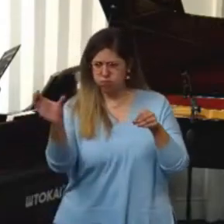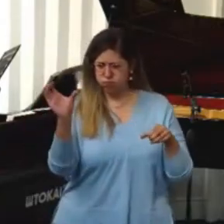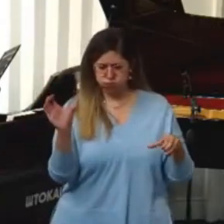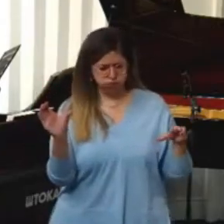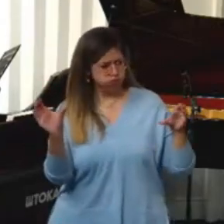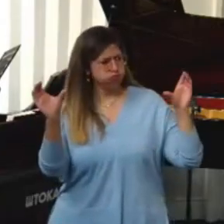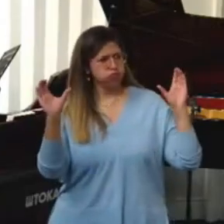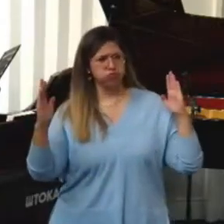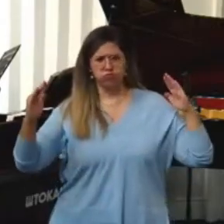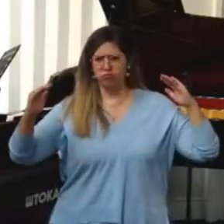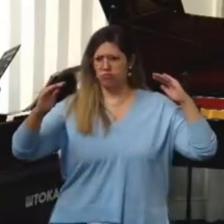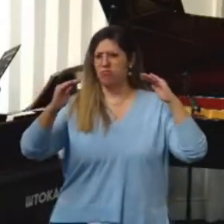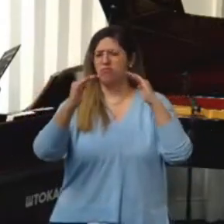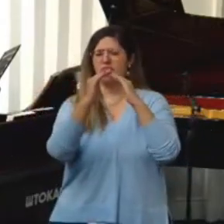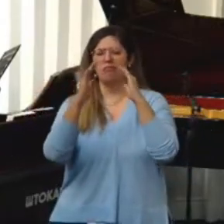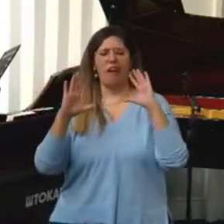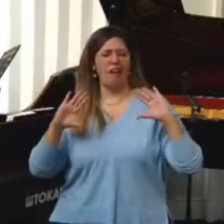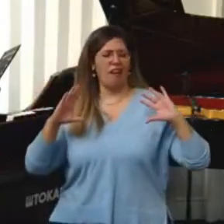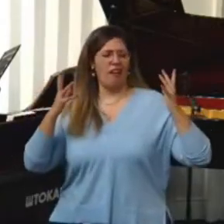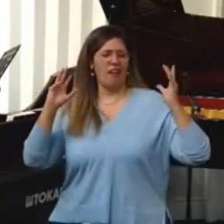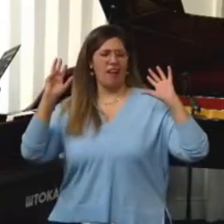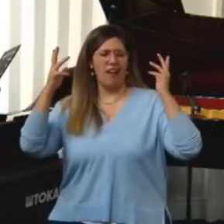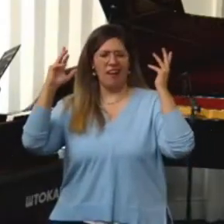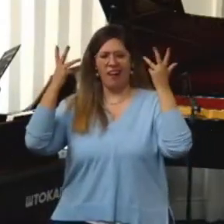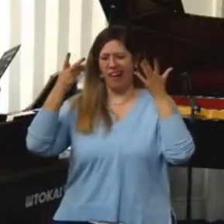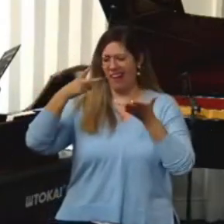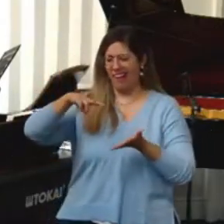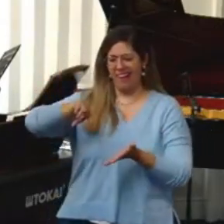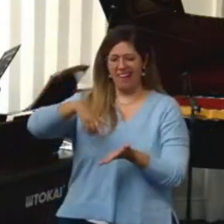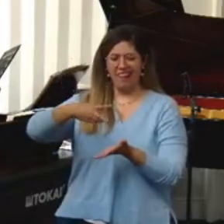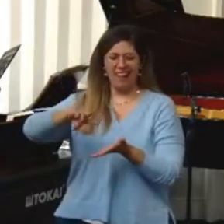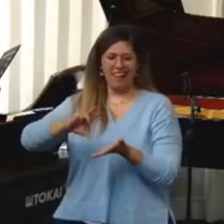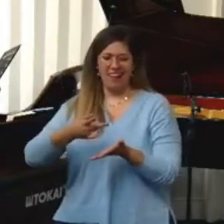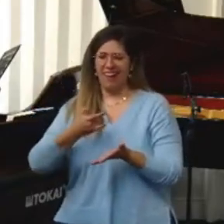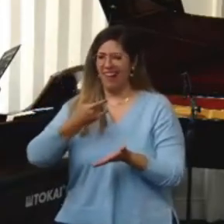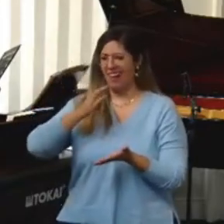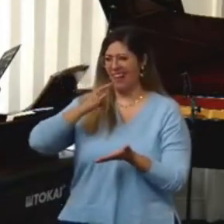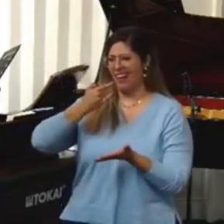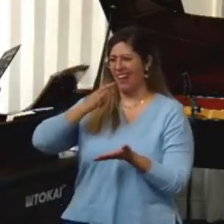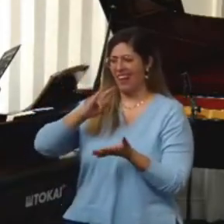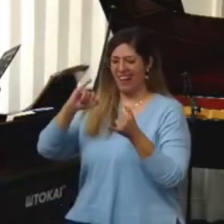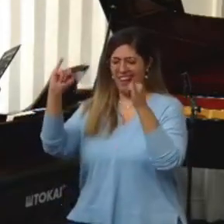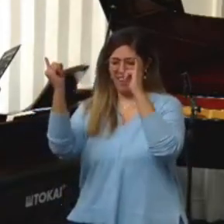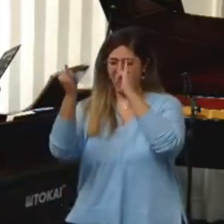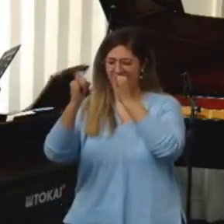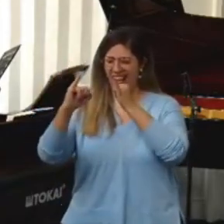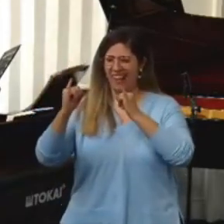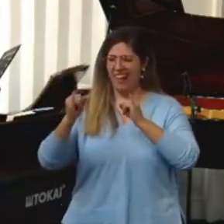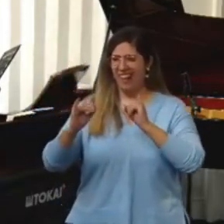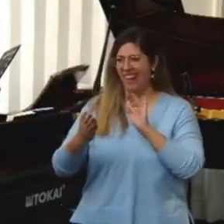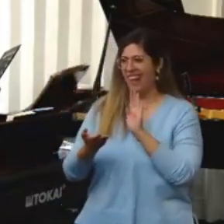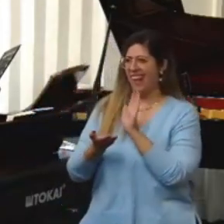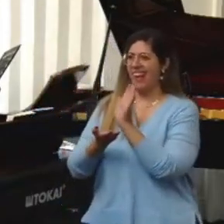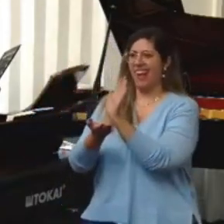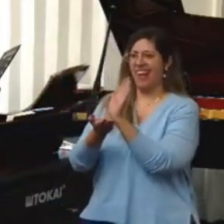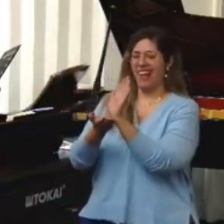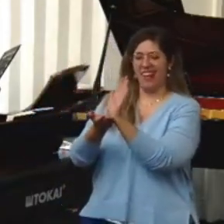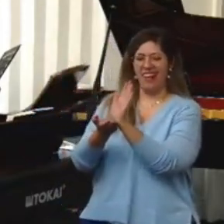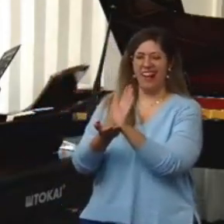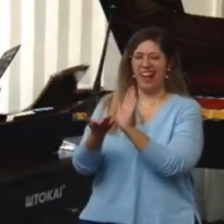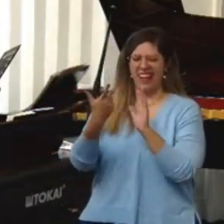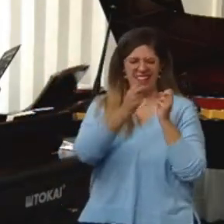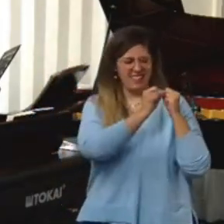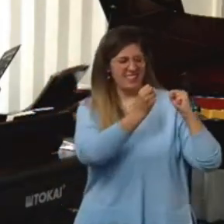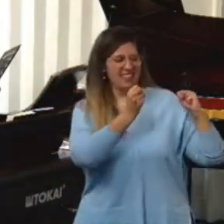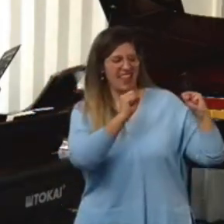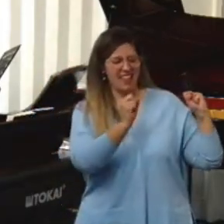muito contentes. Eles estavam dizendo uns para os outros: vejam o poder do nosso Deus. Entregou esse inimigo, Sansão, nas